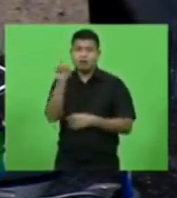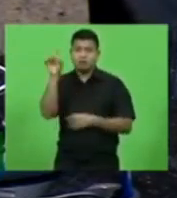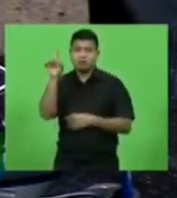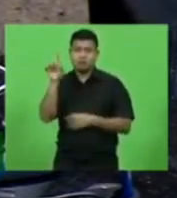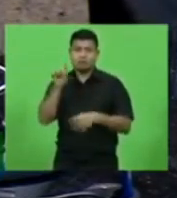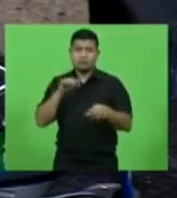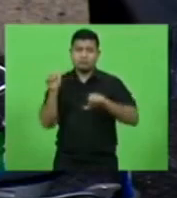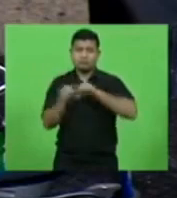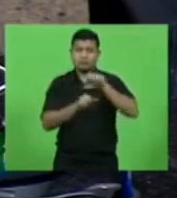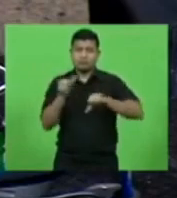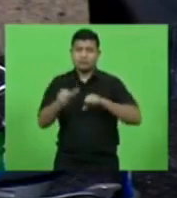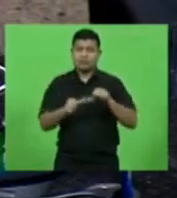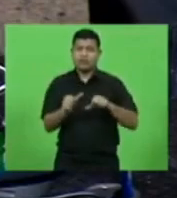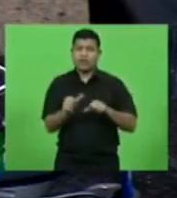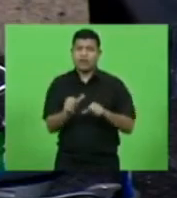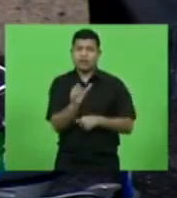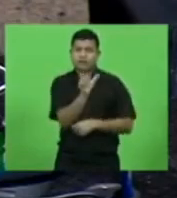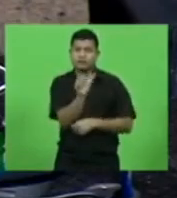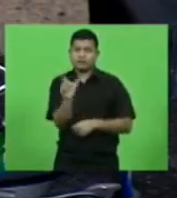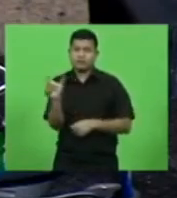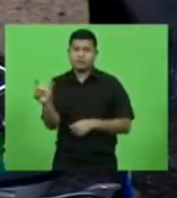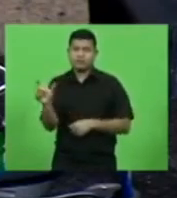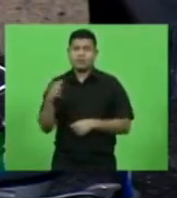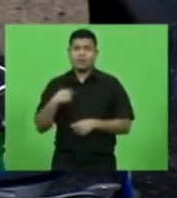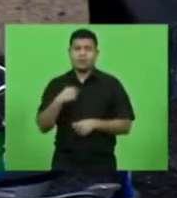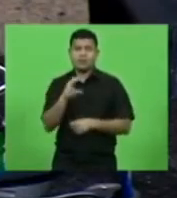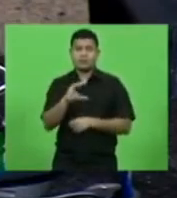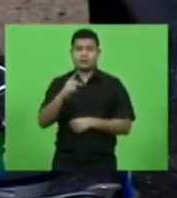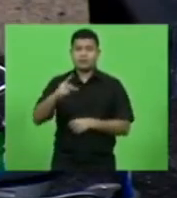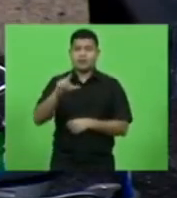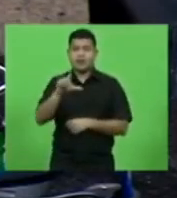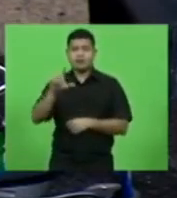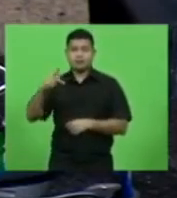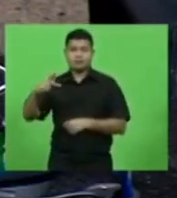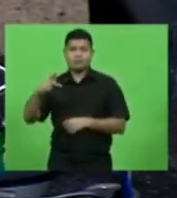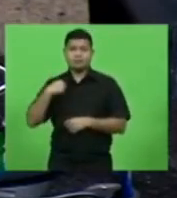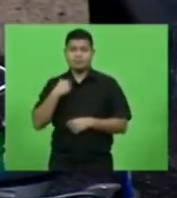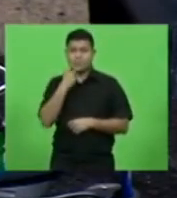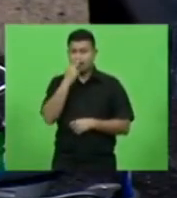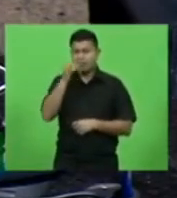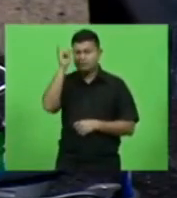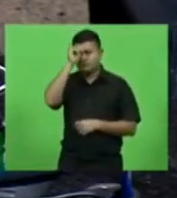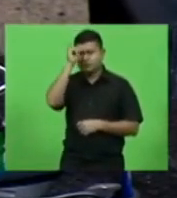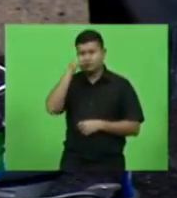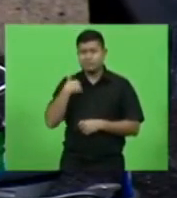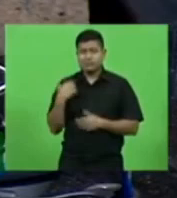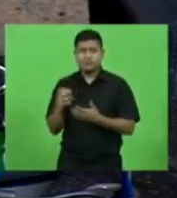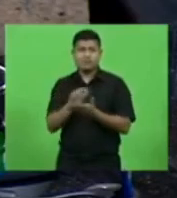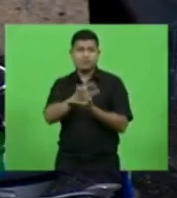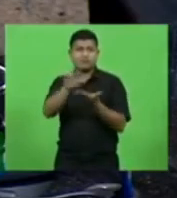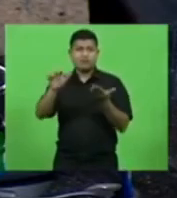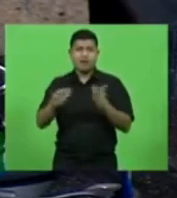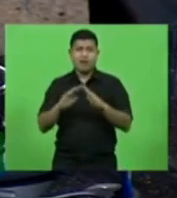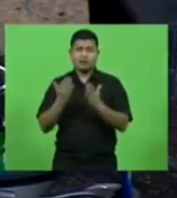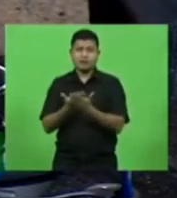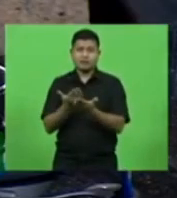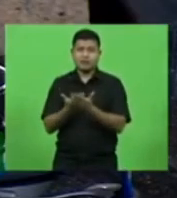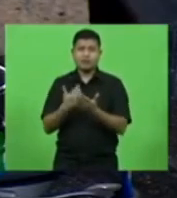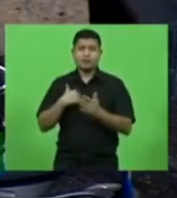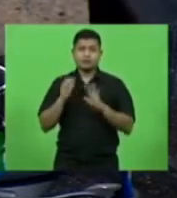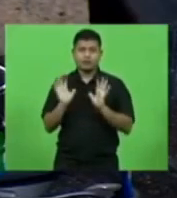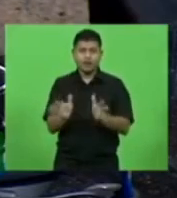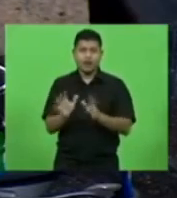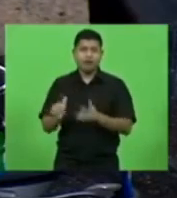Portuguesa, CPLP. Parece uma bobagem, mas como eu mostrei para os senhores, várias escolas do Brasil já estão adotando o pronome